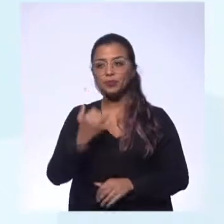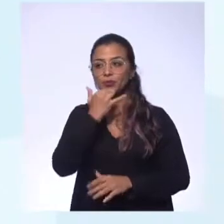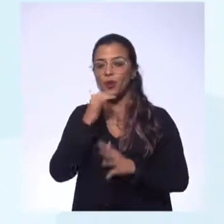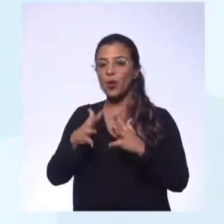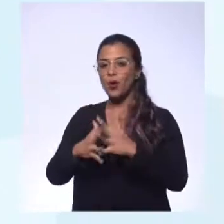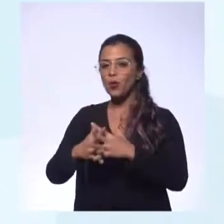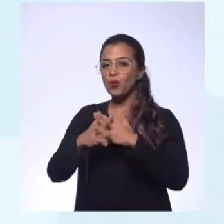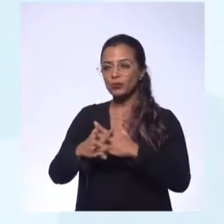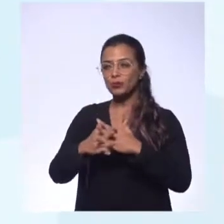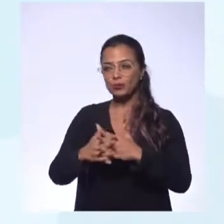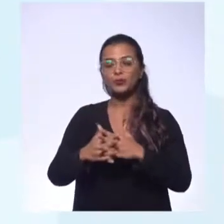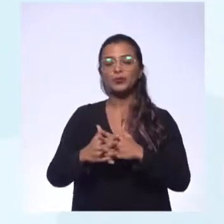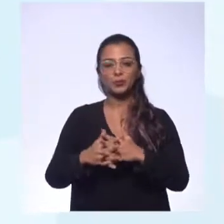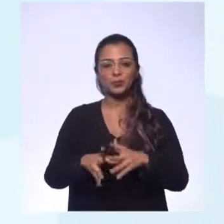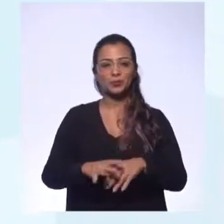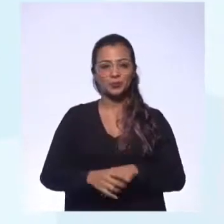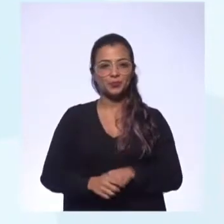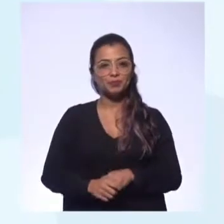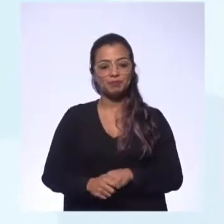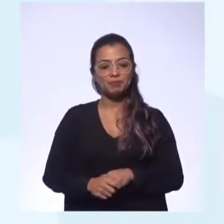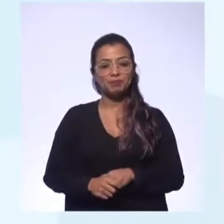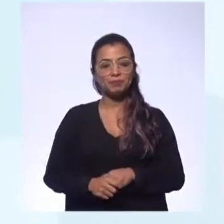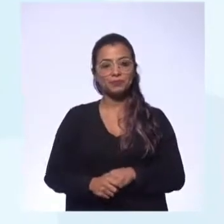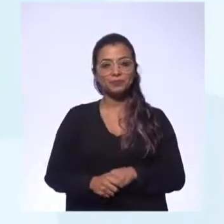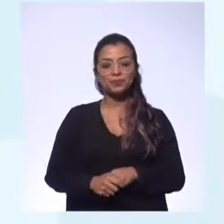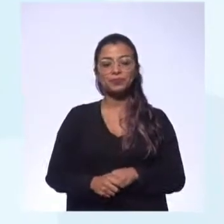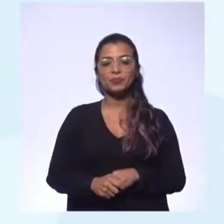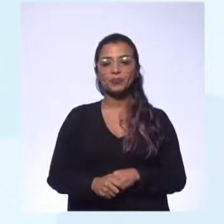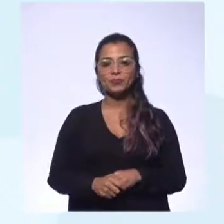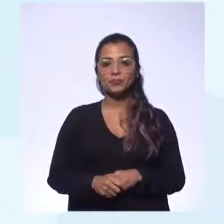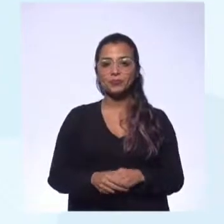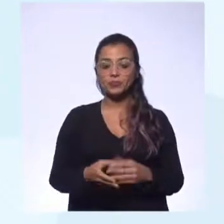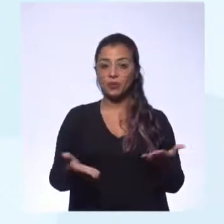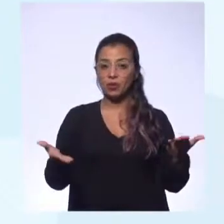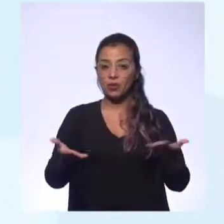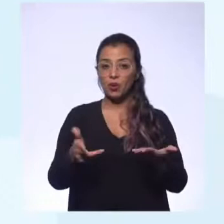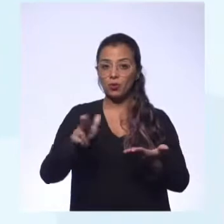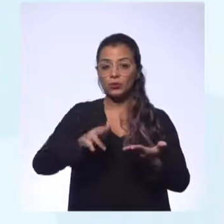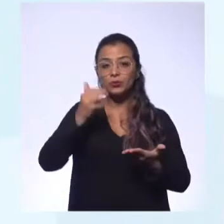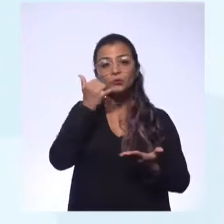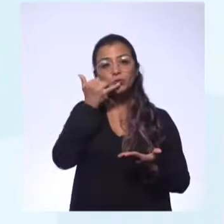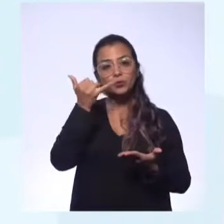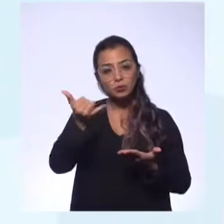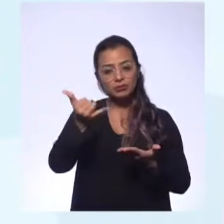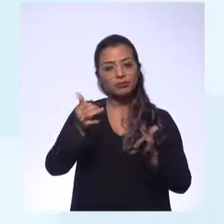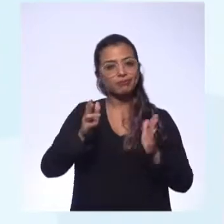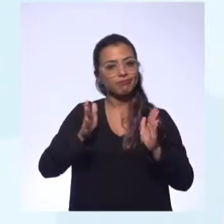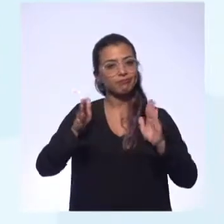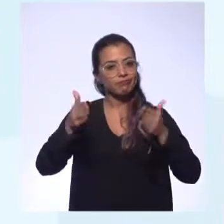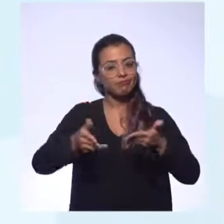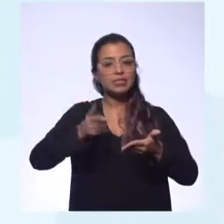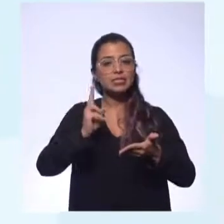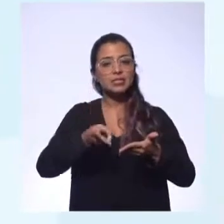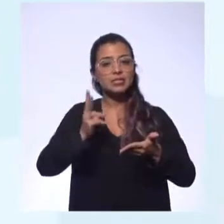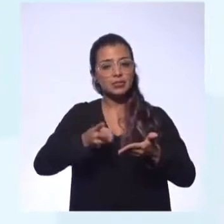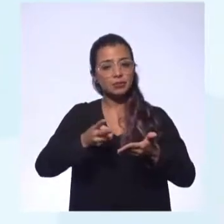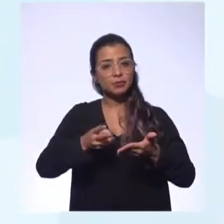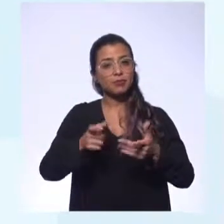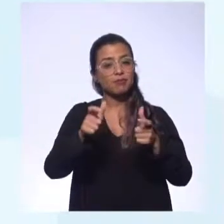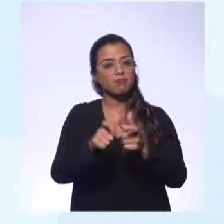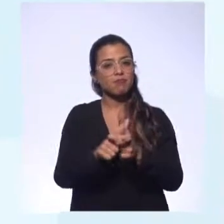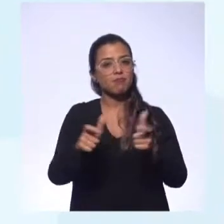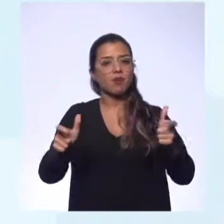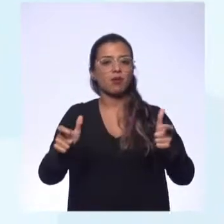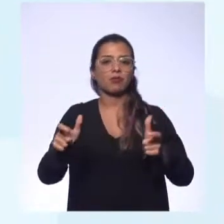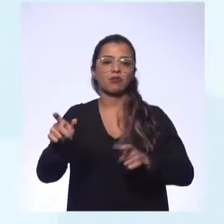já dei aula na FTM. Ó. Atualmente, o uso do smartphone tem sido central para uma significativa parcela